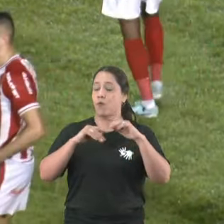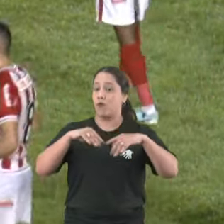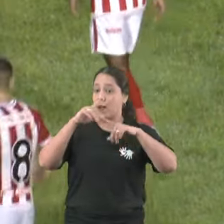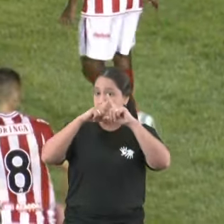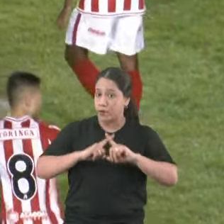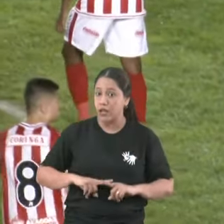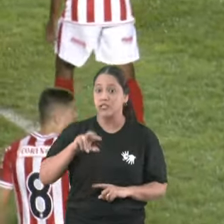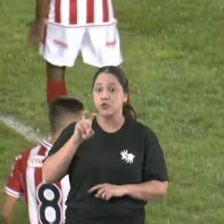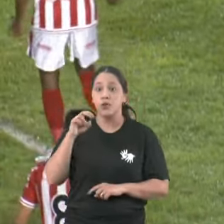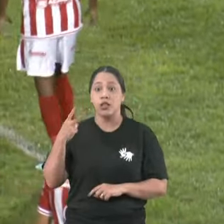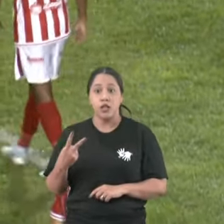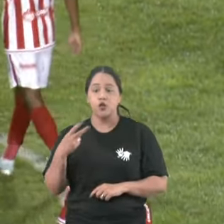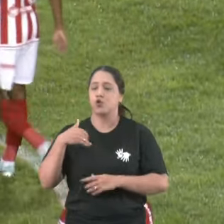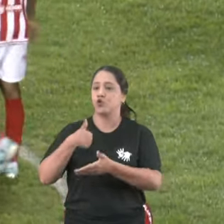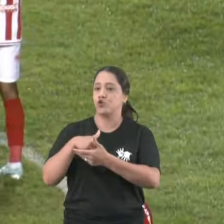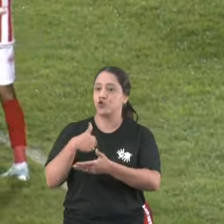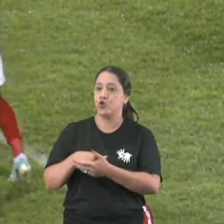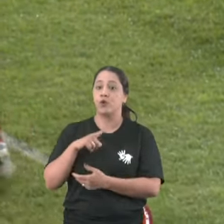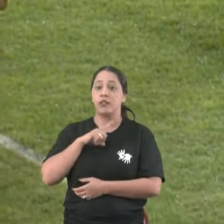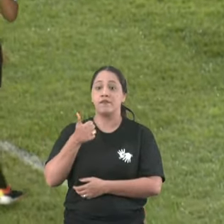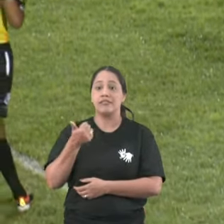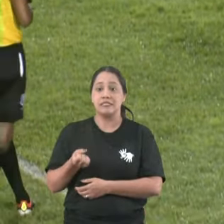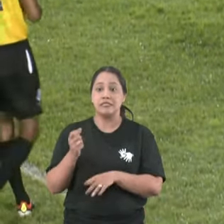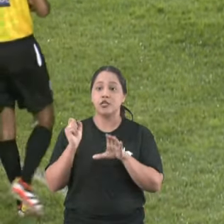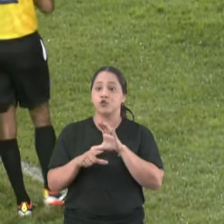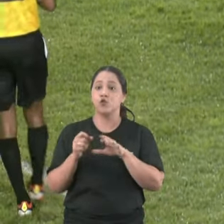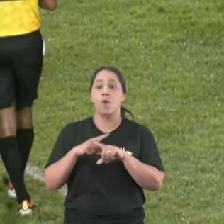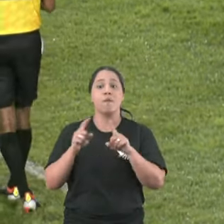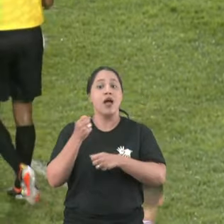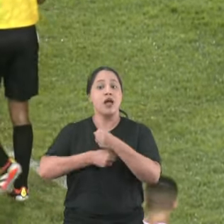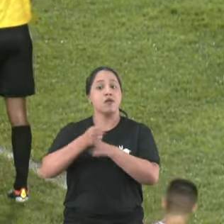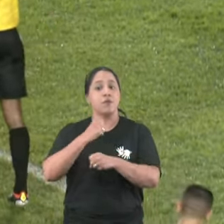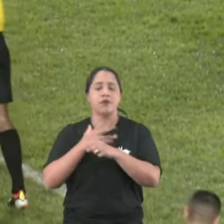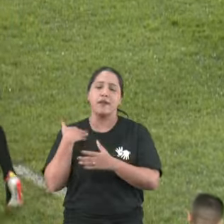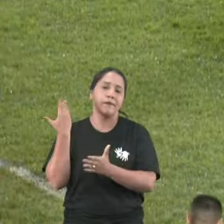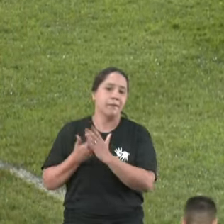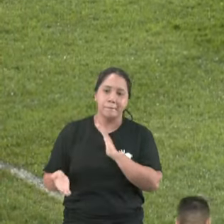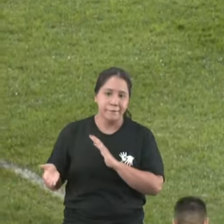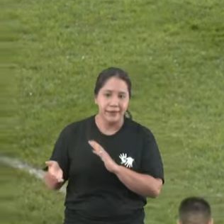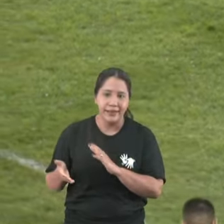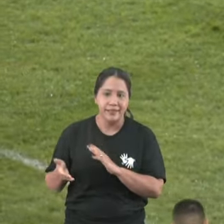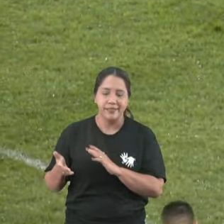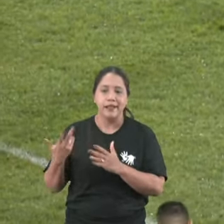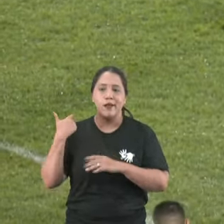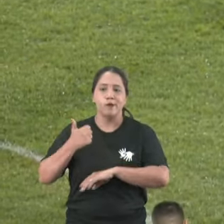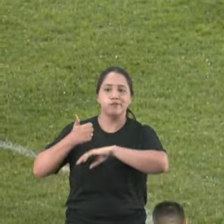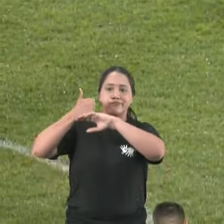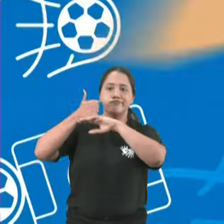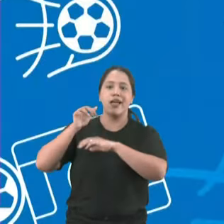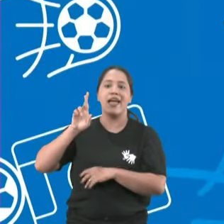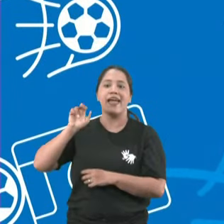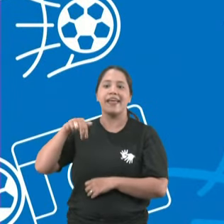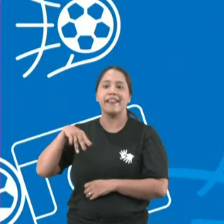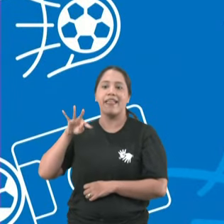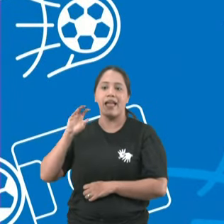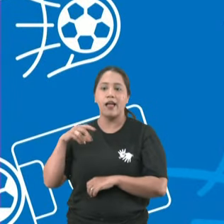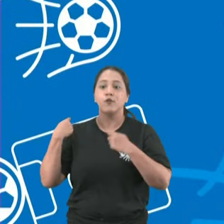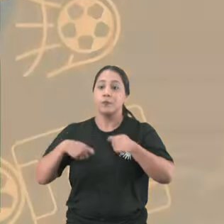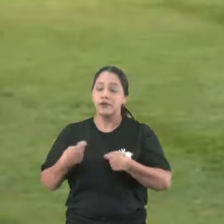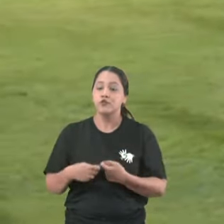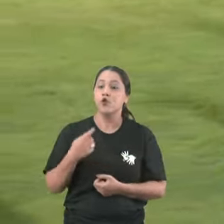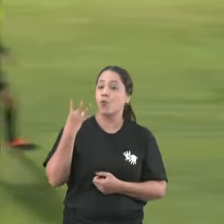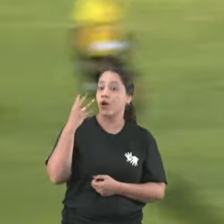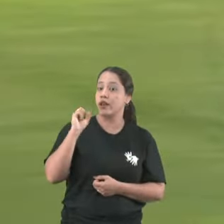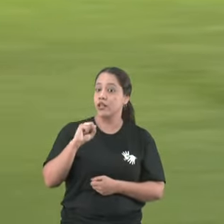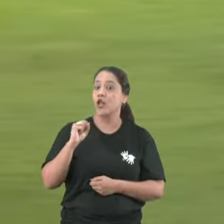em 52 partidas. Por outro lado, o ano passado ele perdeu esse posto para o Renato, que precisou de